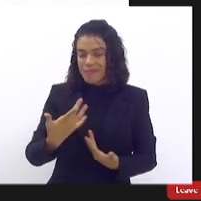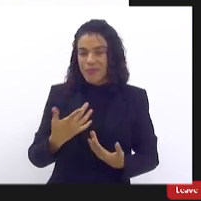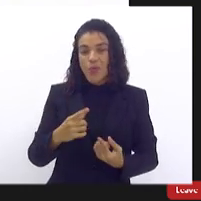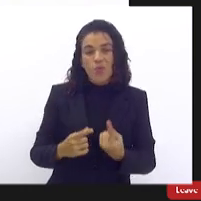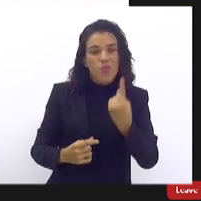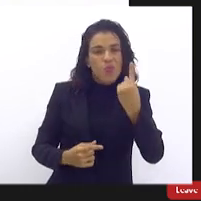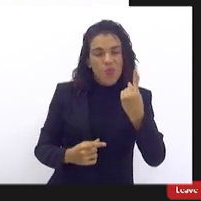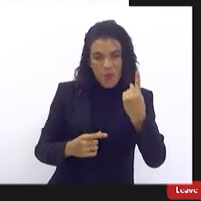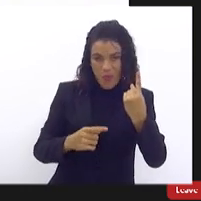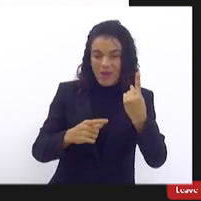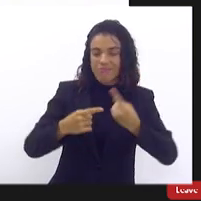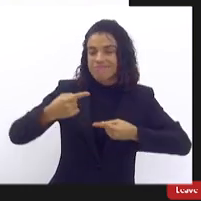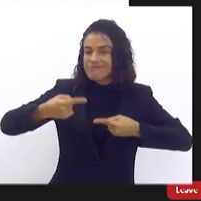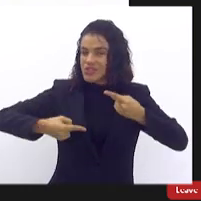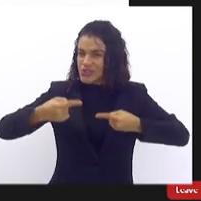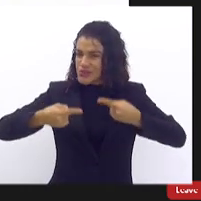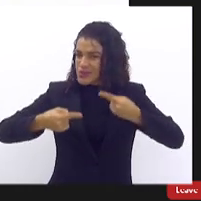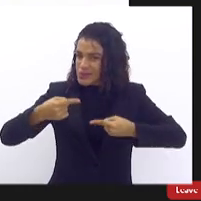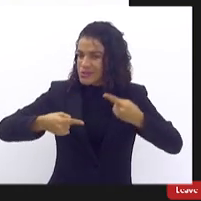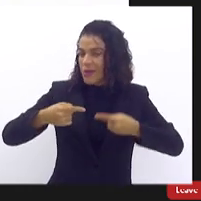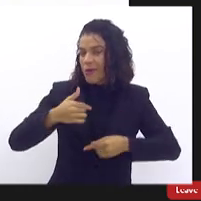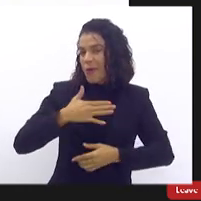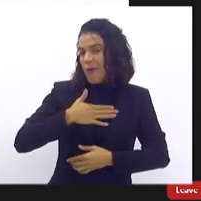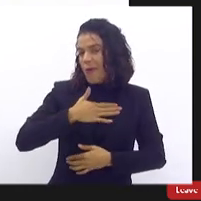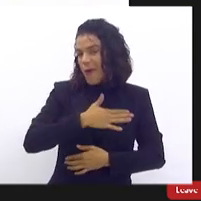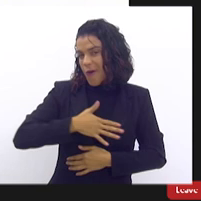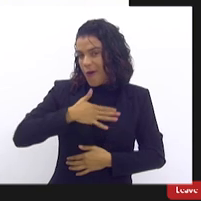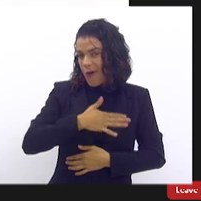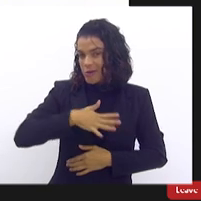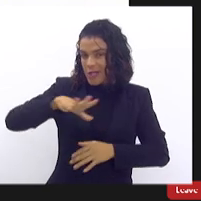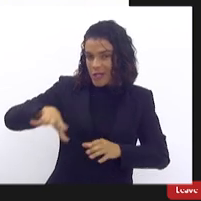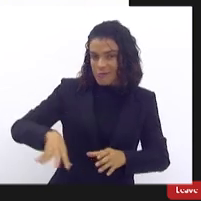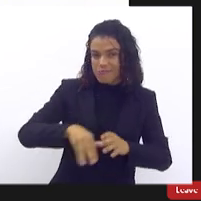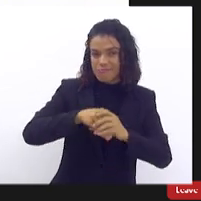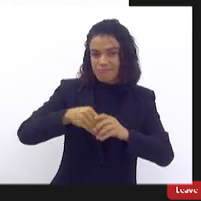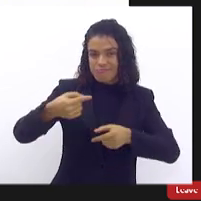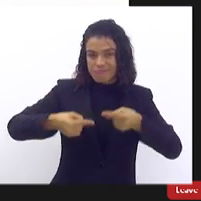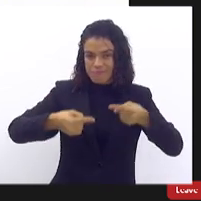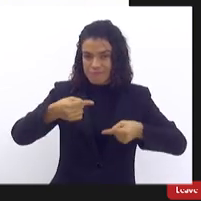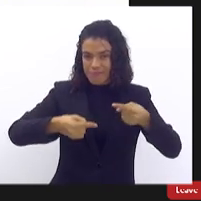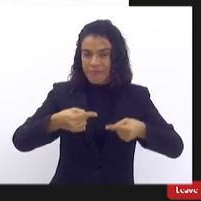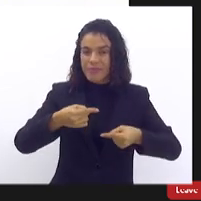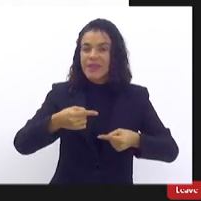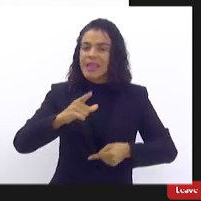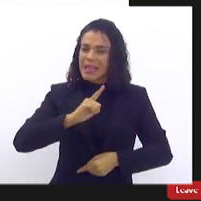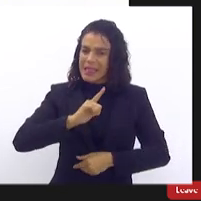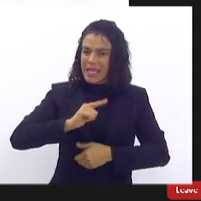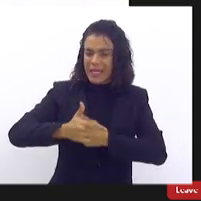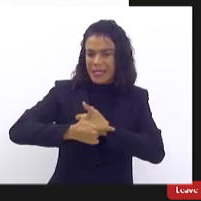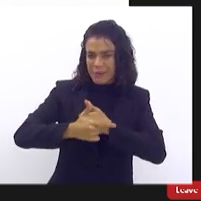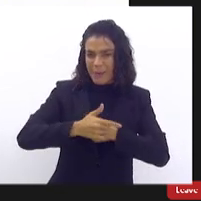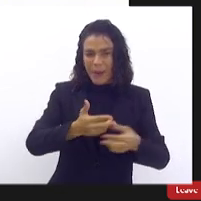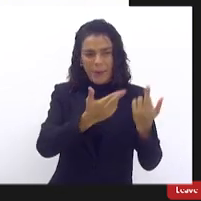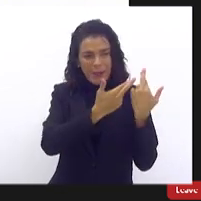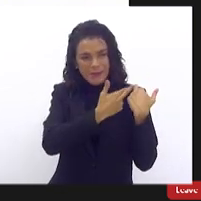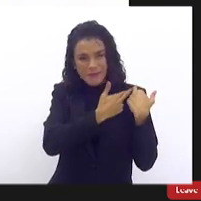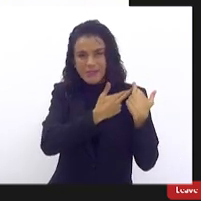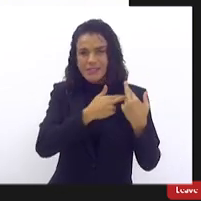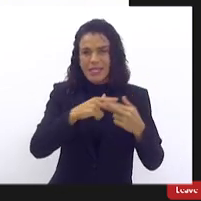das discussões que eu queria colocar aqui, que tem seu papel,